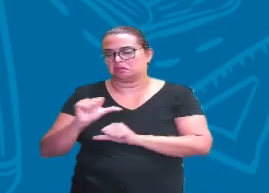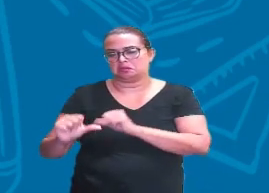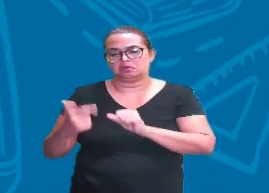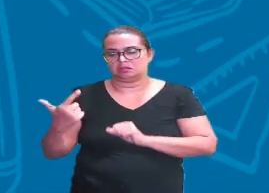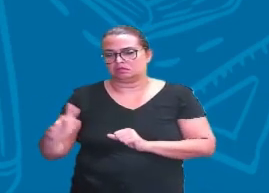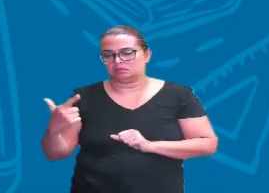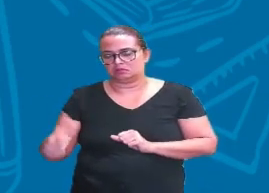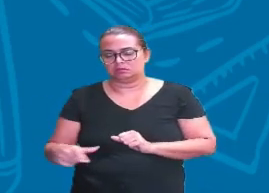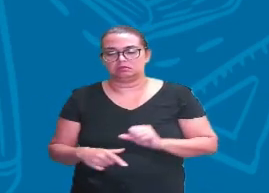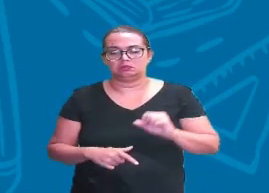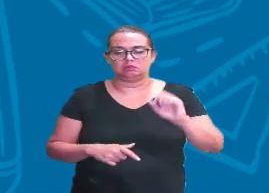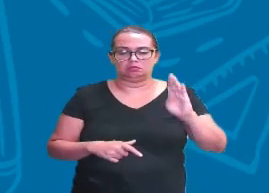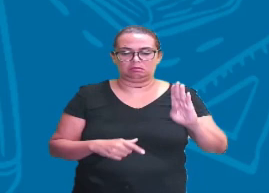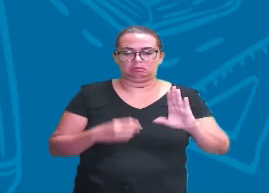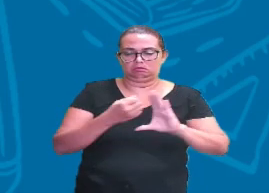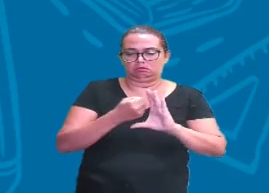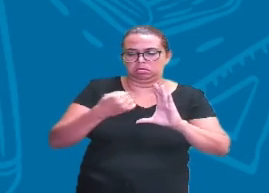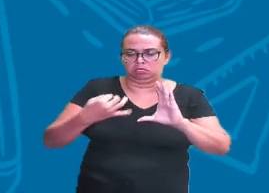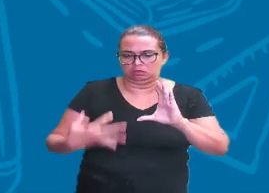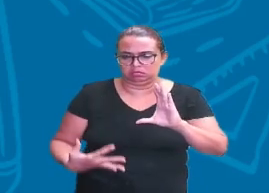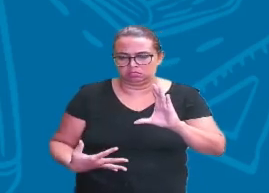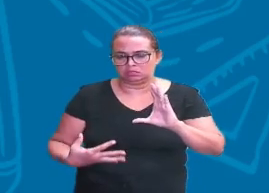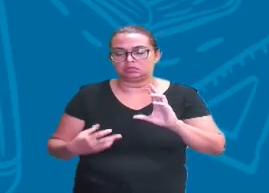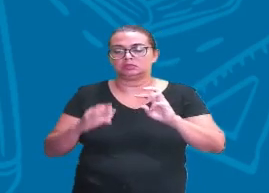É caracterizada pela quantidade de